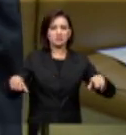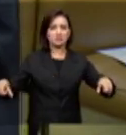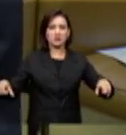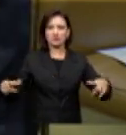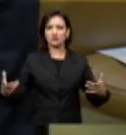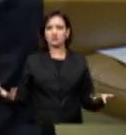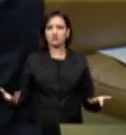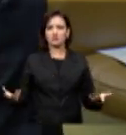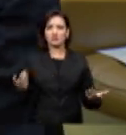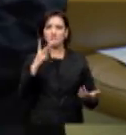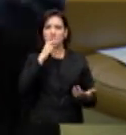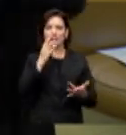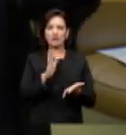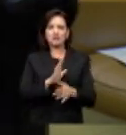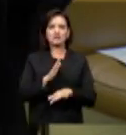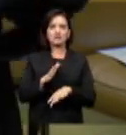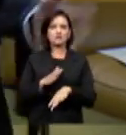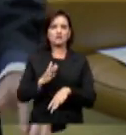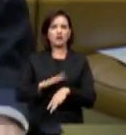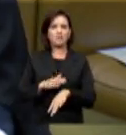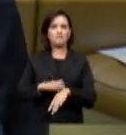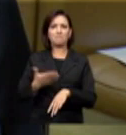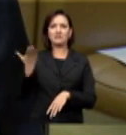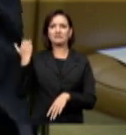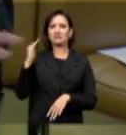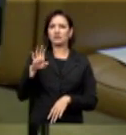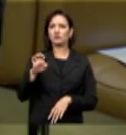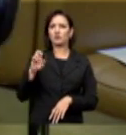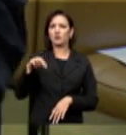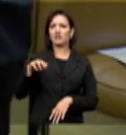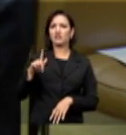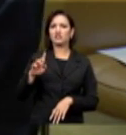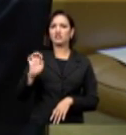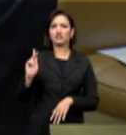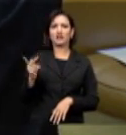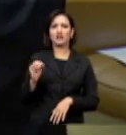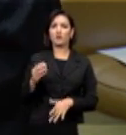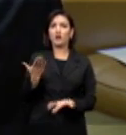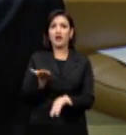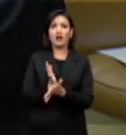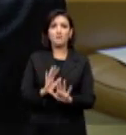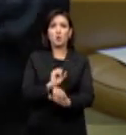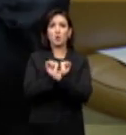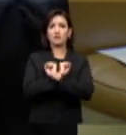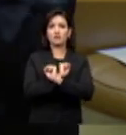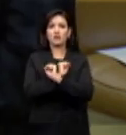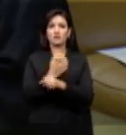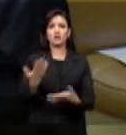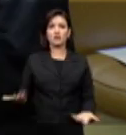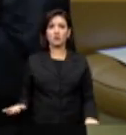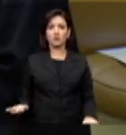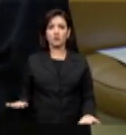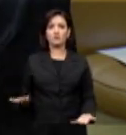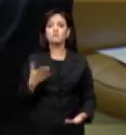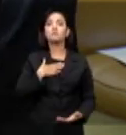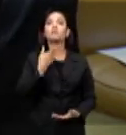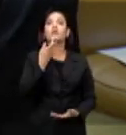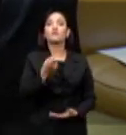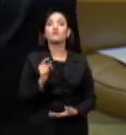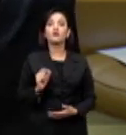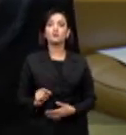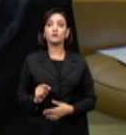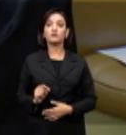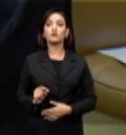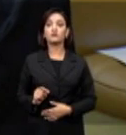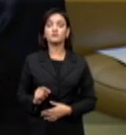do engenho. Nós não estamos mais na escravidão. Acabou essa história. A minha fala aqui é uma fala que pretende dizer